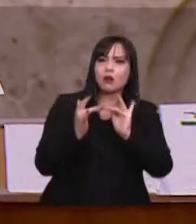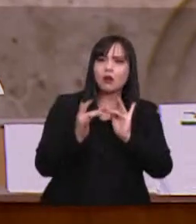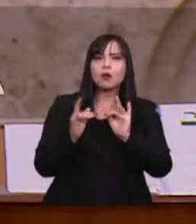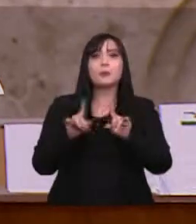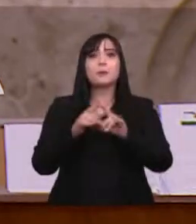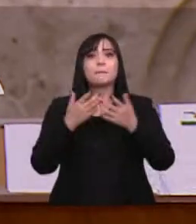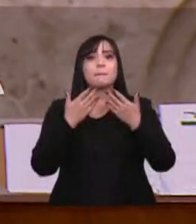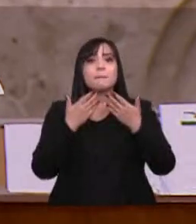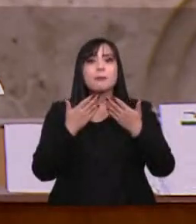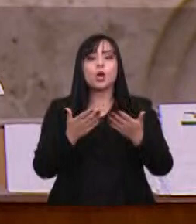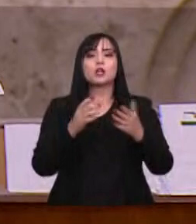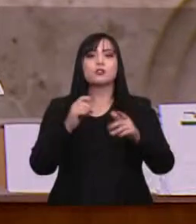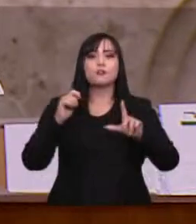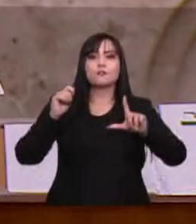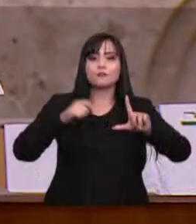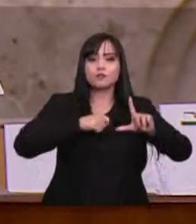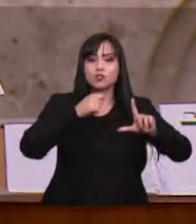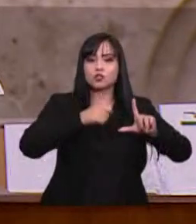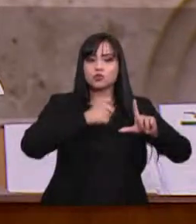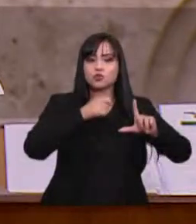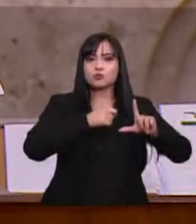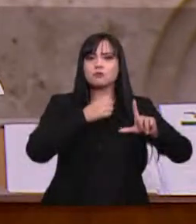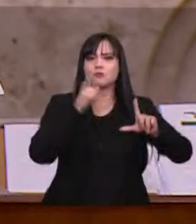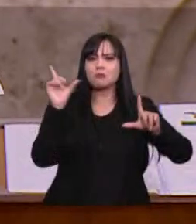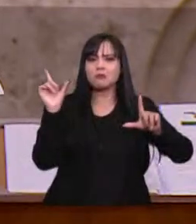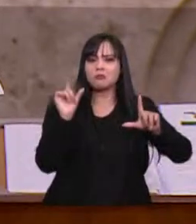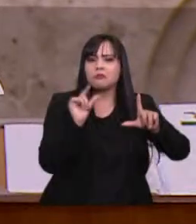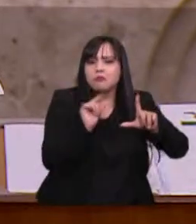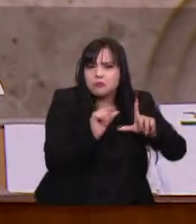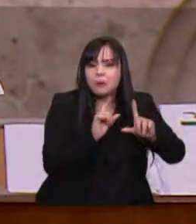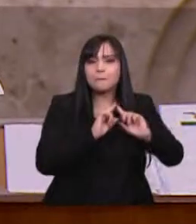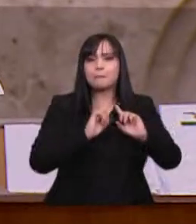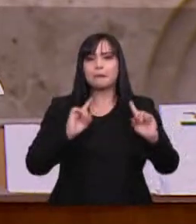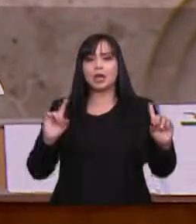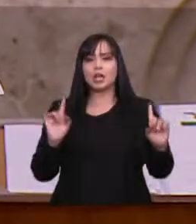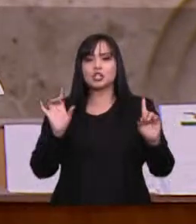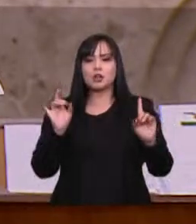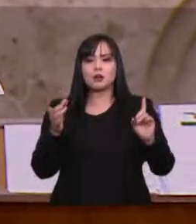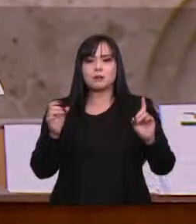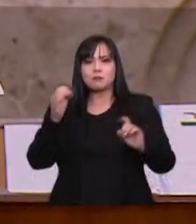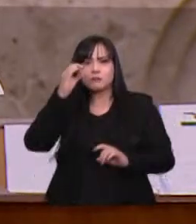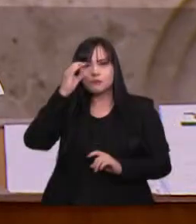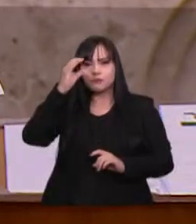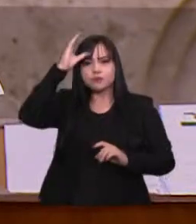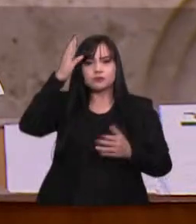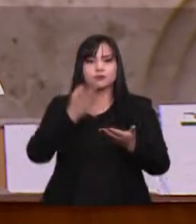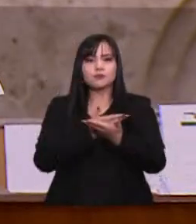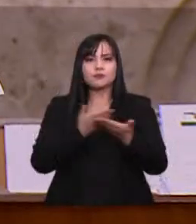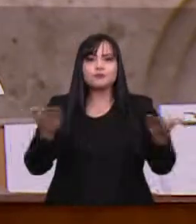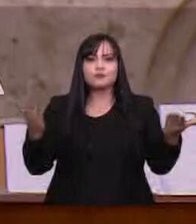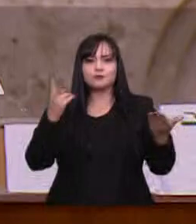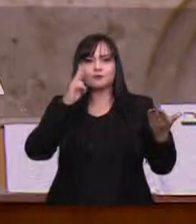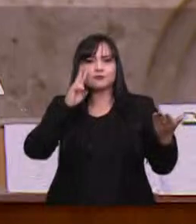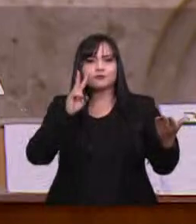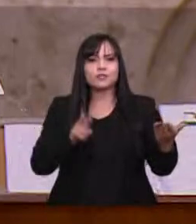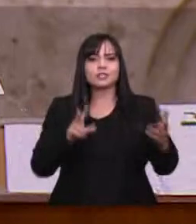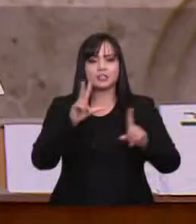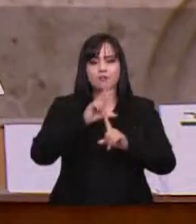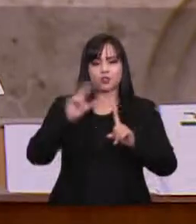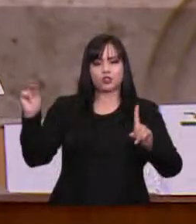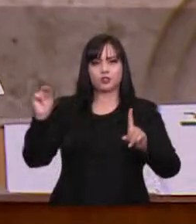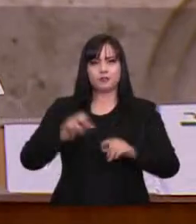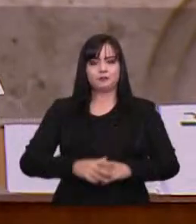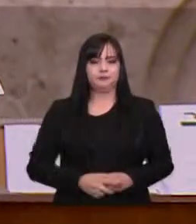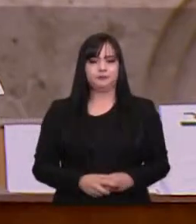nos exibiam um vídeo muito breve mas só para dar conhecimento a todos da Vitória